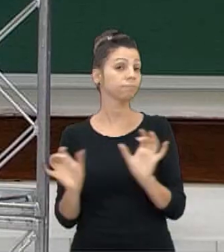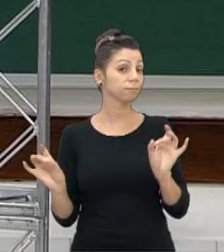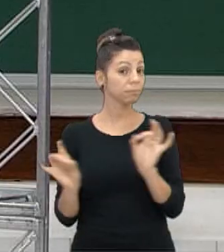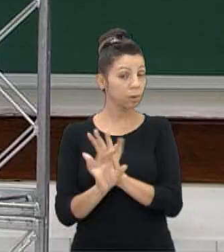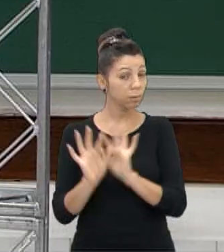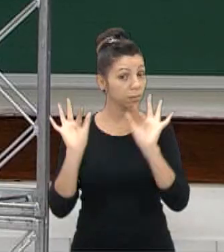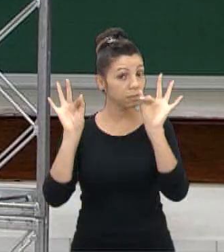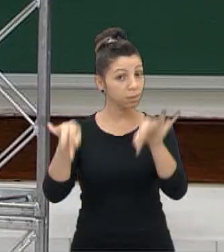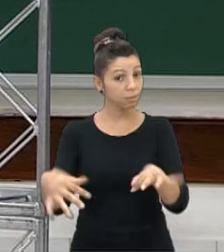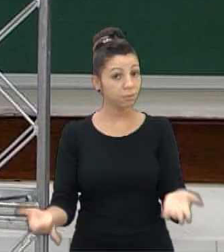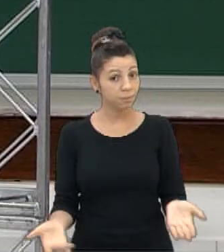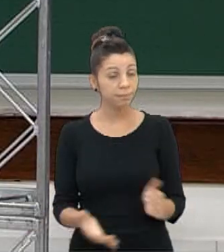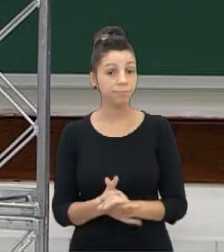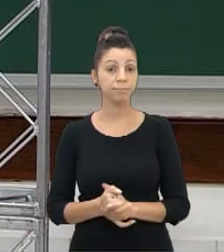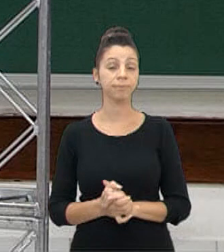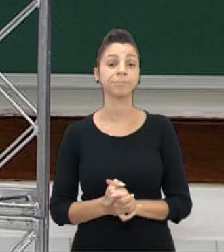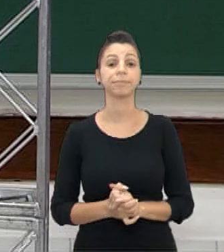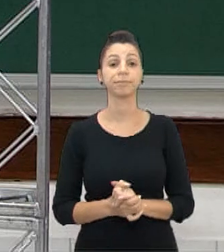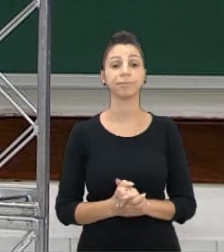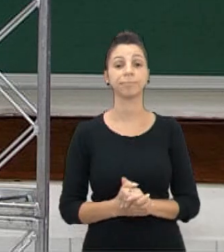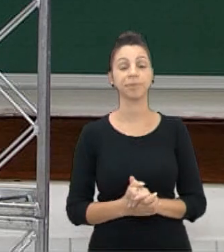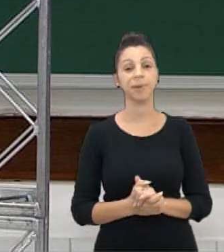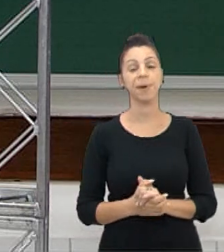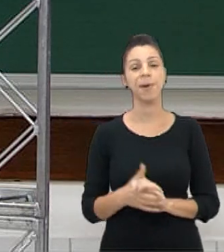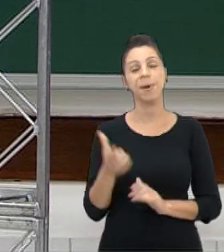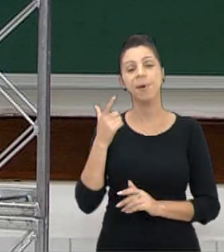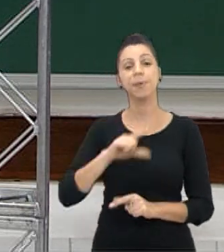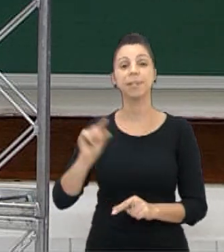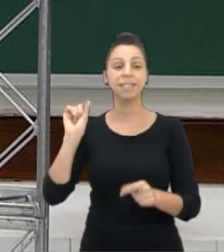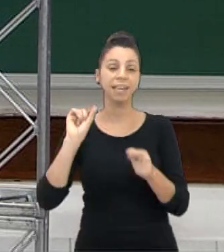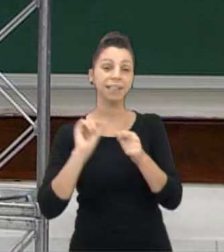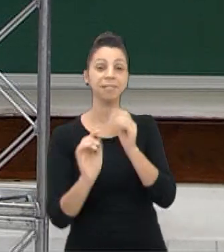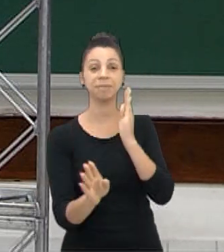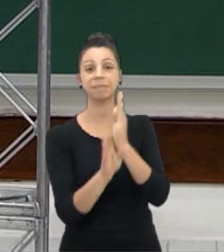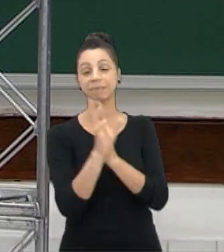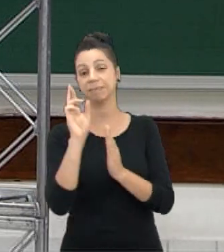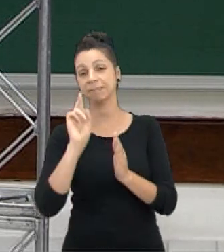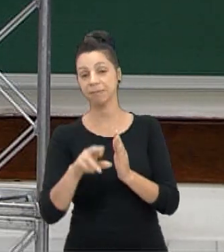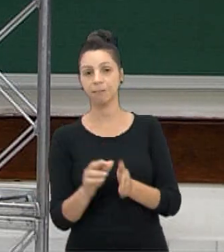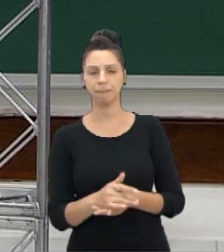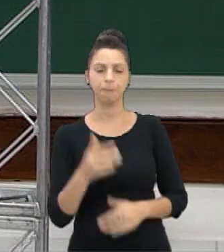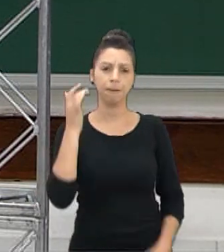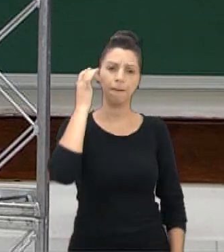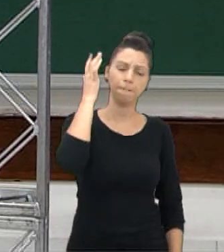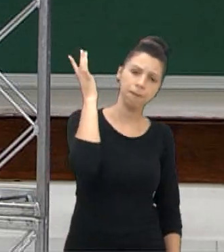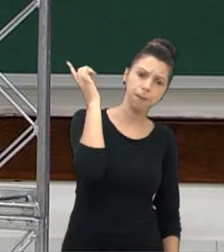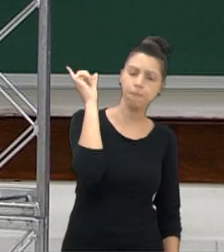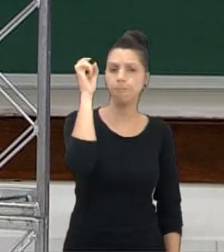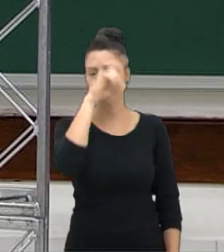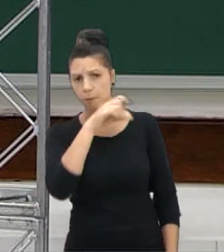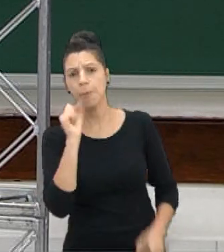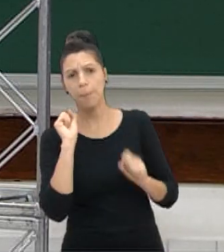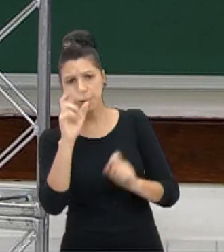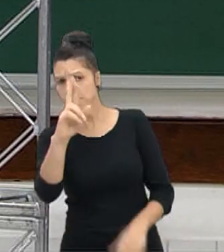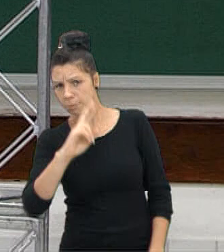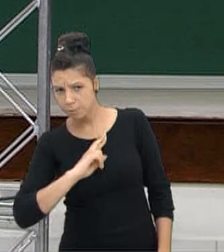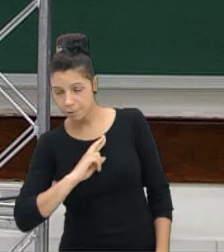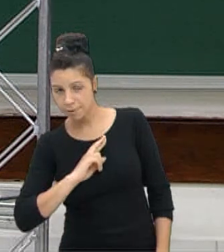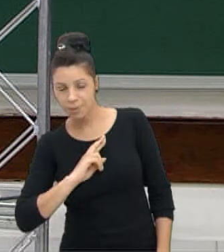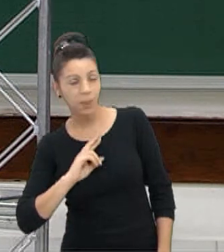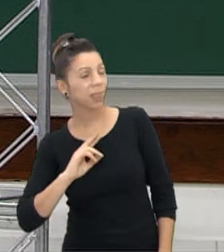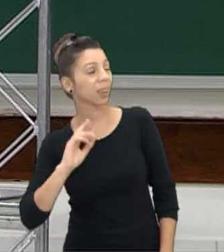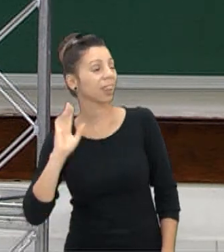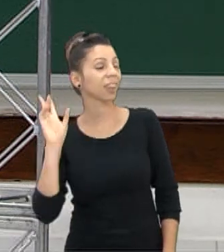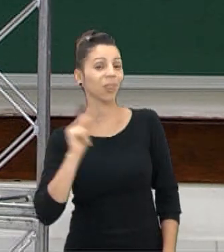gente consegue delimitar essa solução deste problema. Fácil ou difícil? Pode falar. Super fácil,